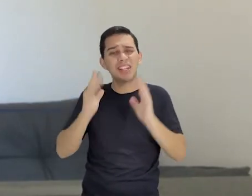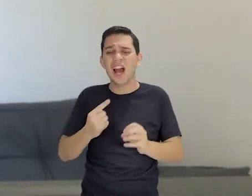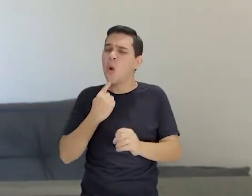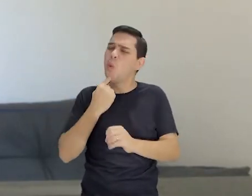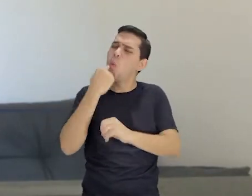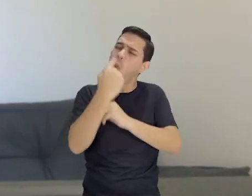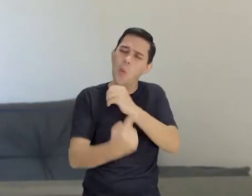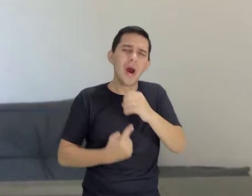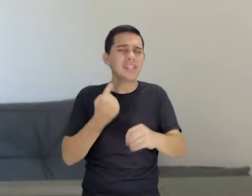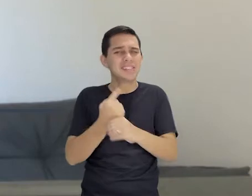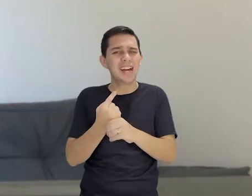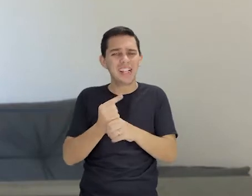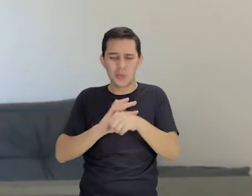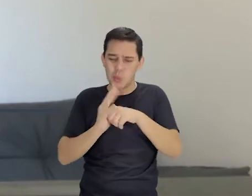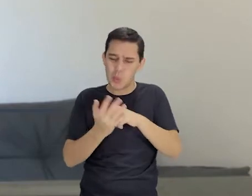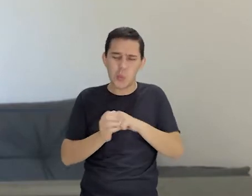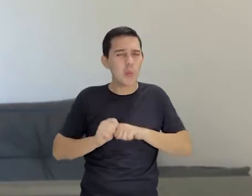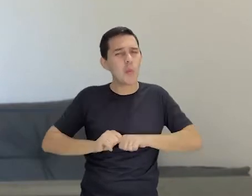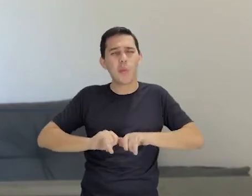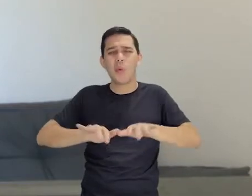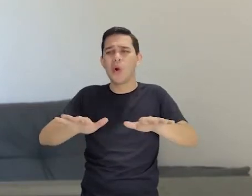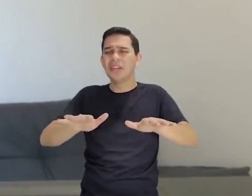de 2020, as aulas